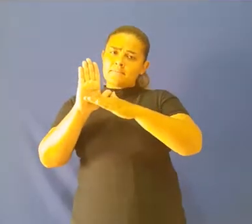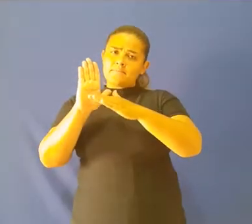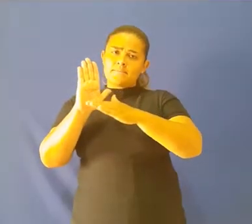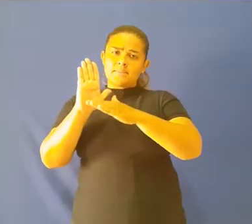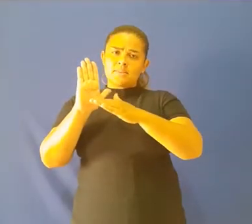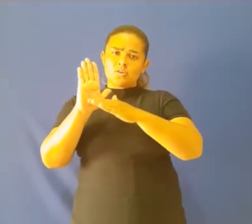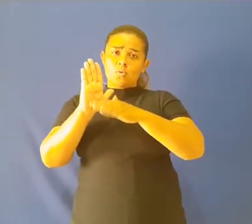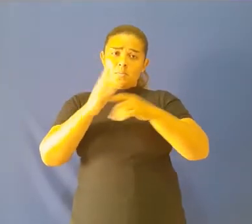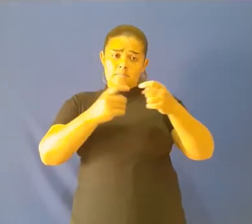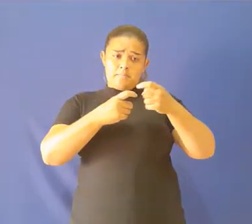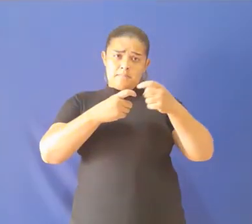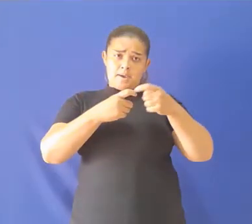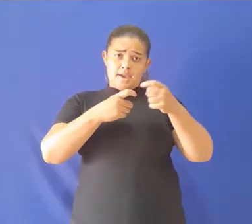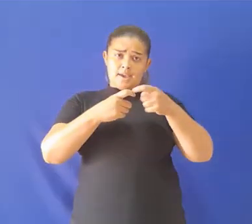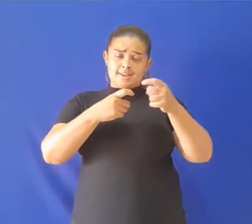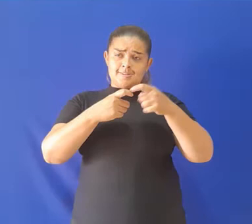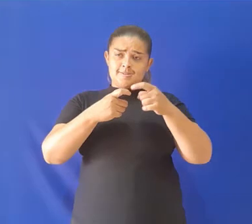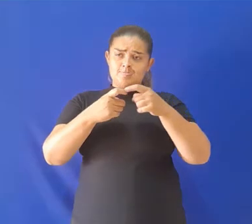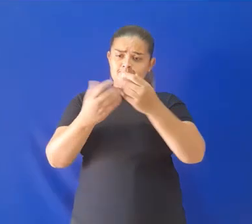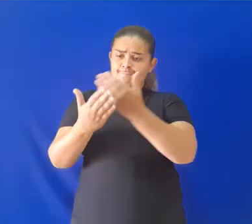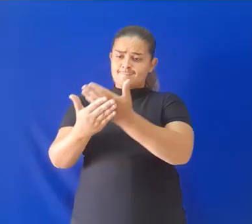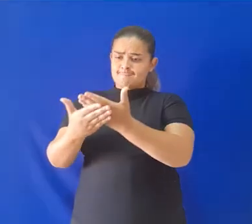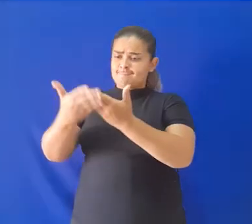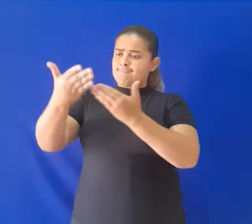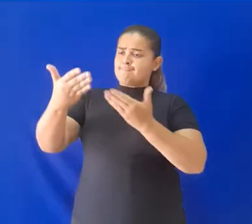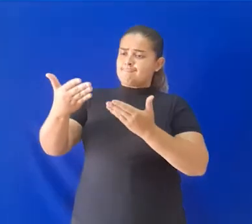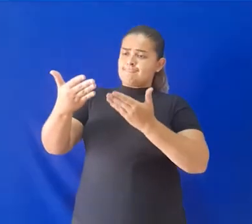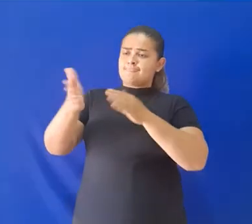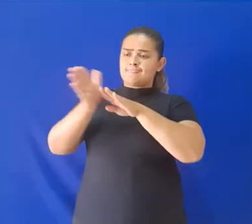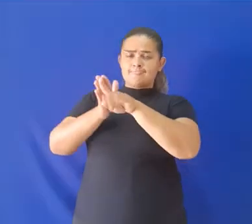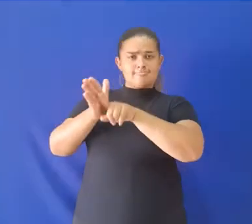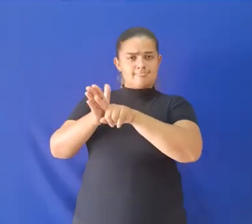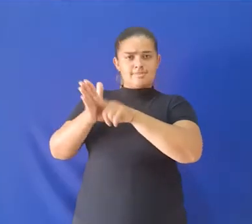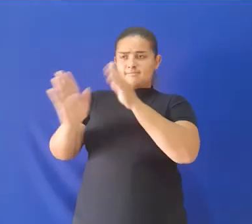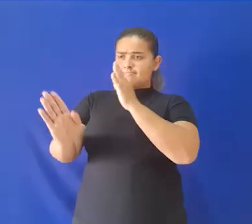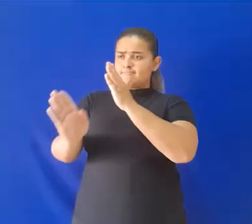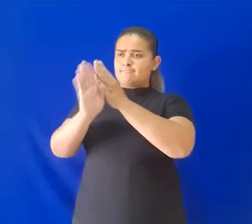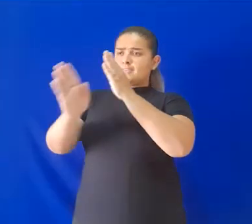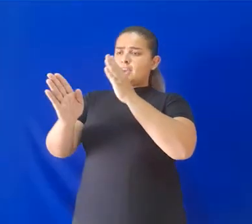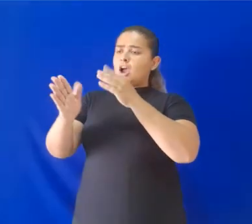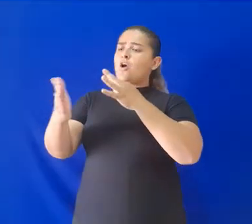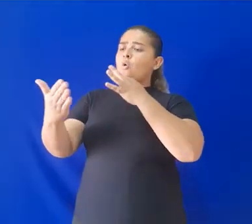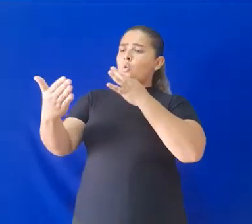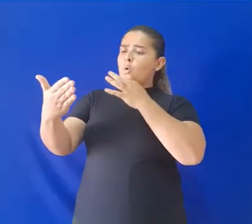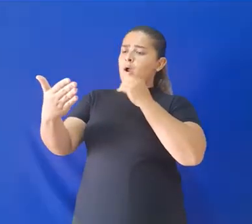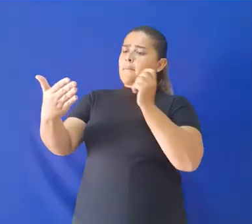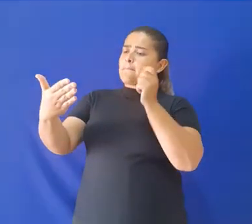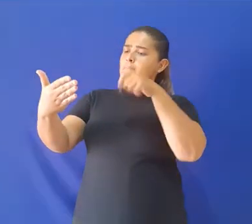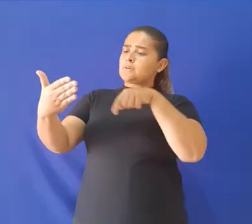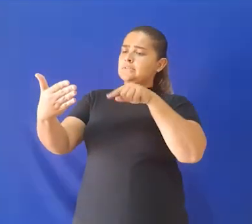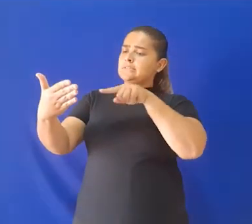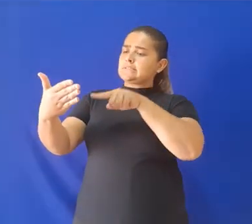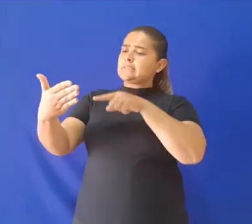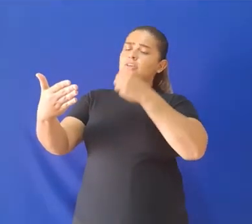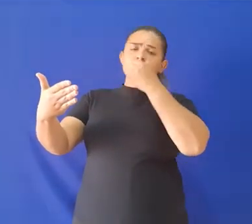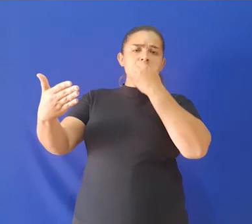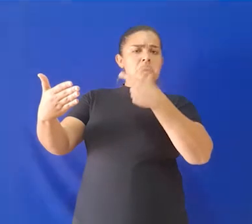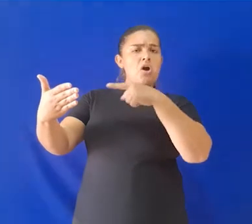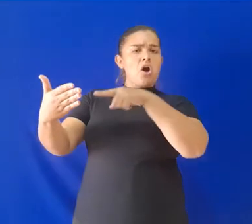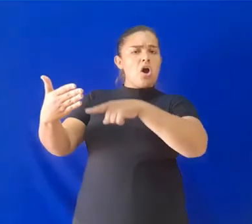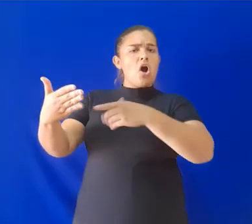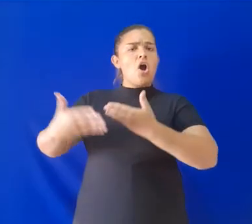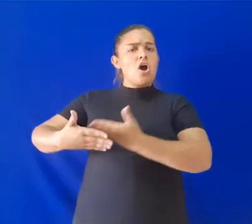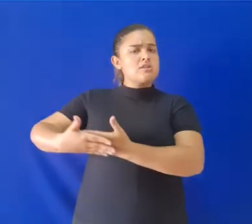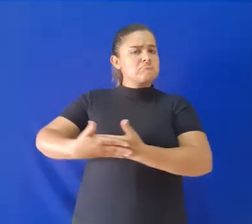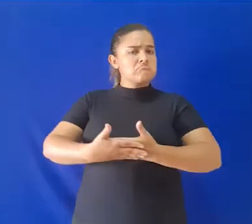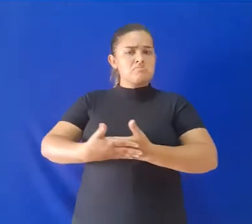índices que os ultrassonografistas, os médicos ultrassonografistas conhecem, que podem dizer para a mãe se